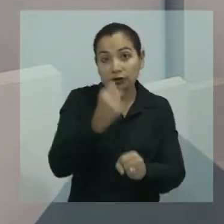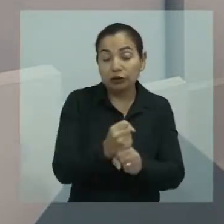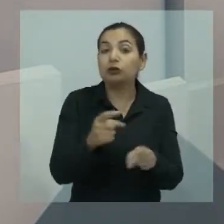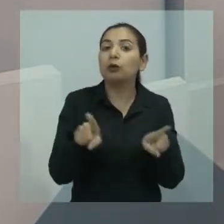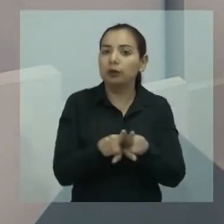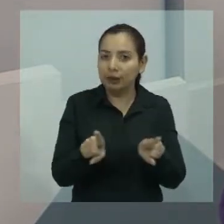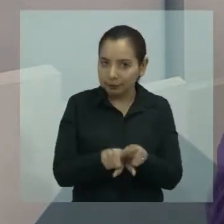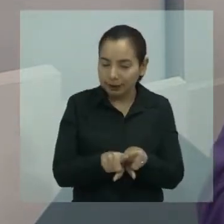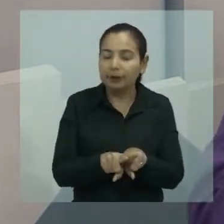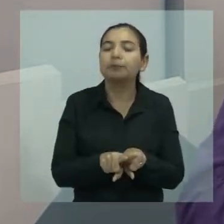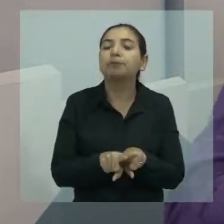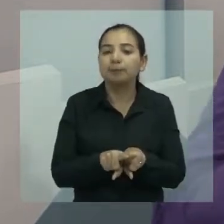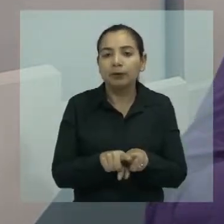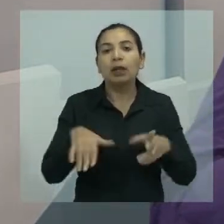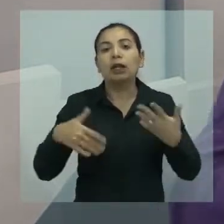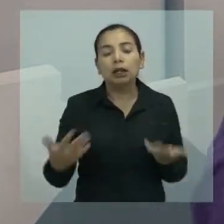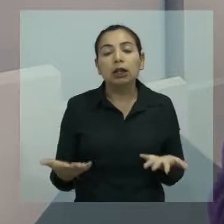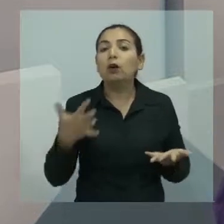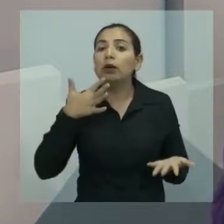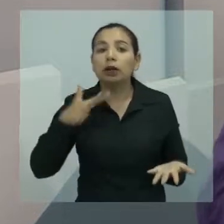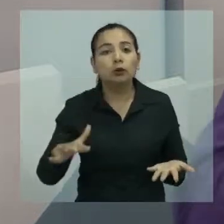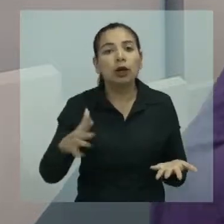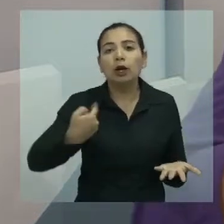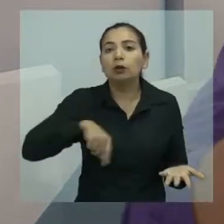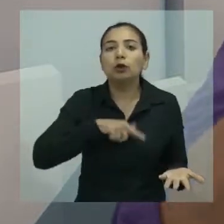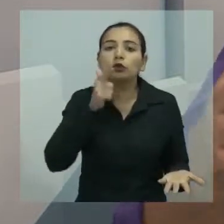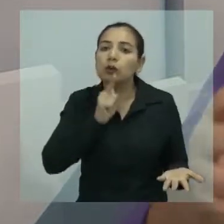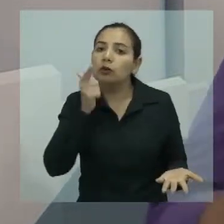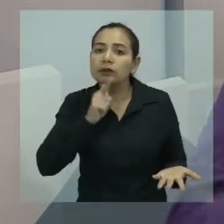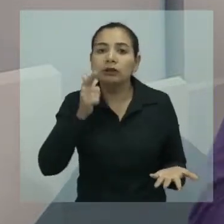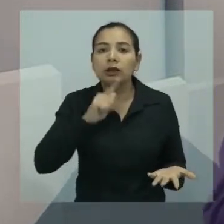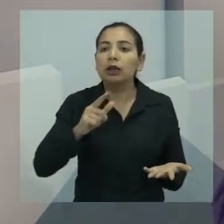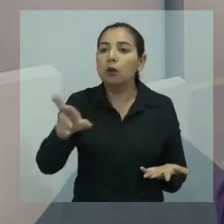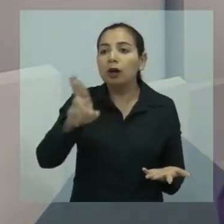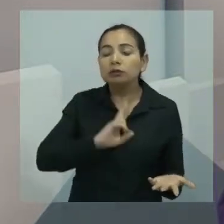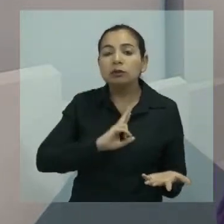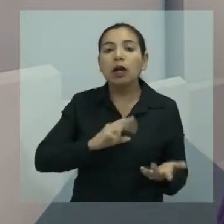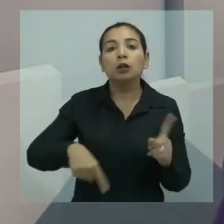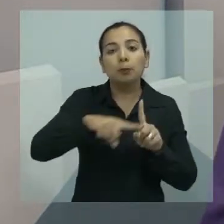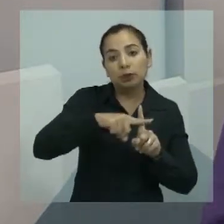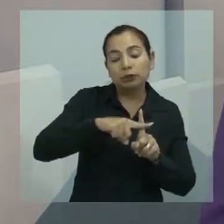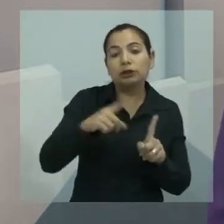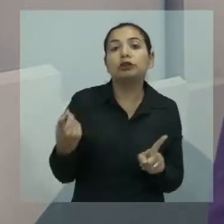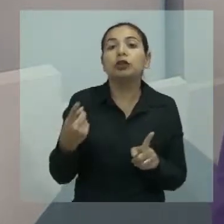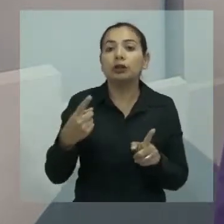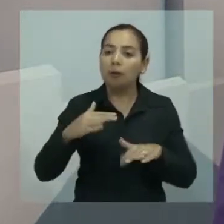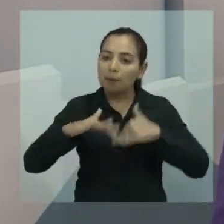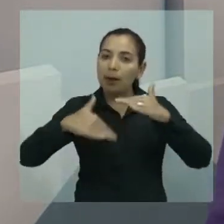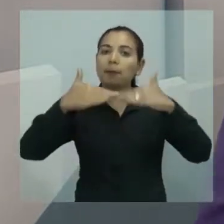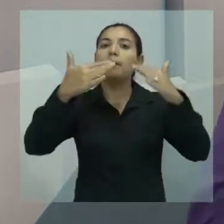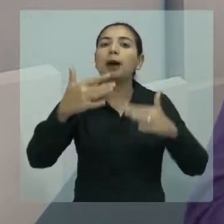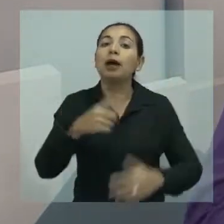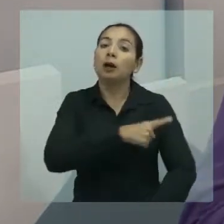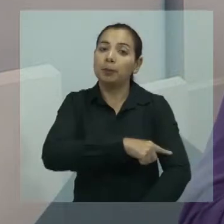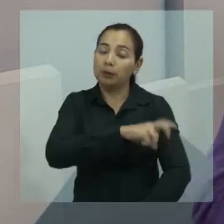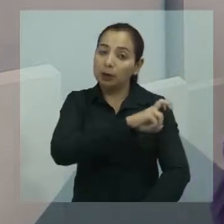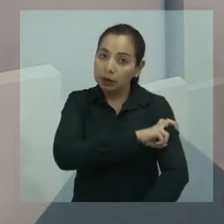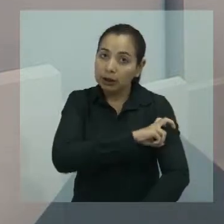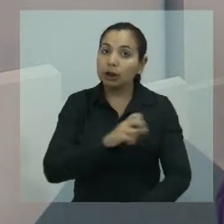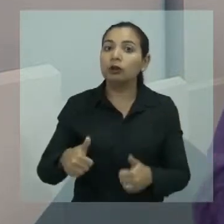formação de professores, na qualificação dos seus gestores, e nós conseguimos ali. Então, é natural que a gente consiga